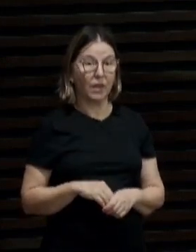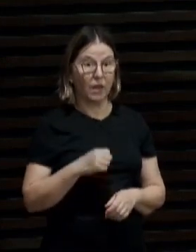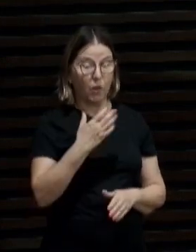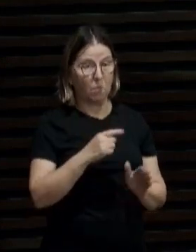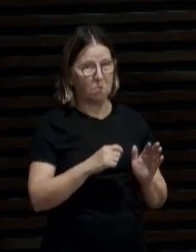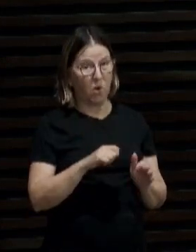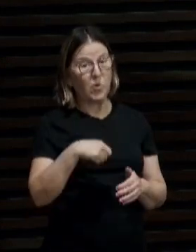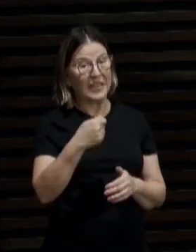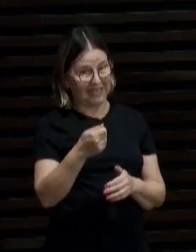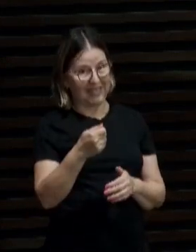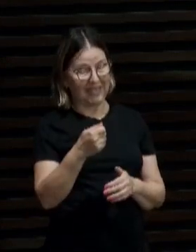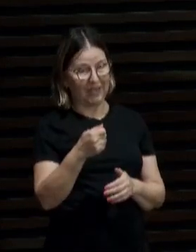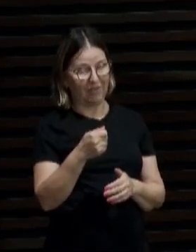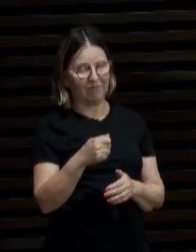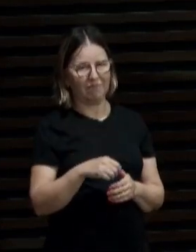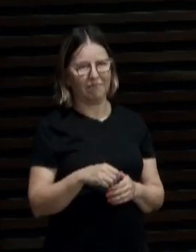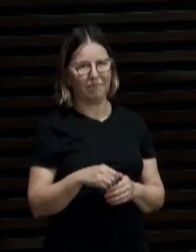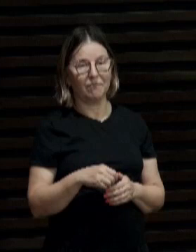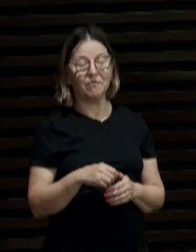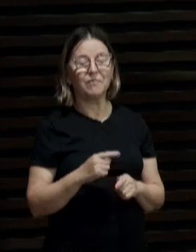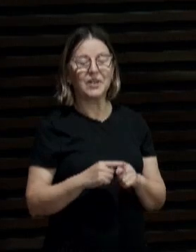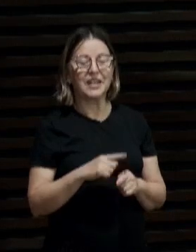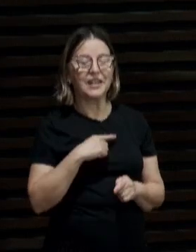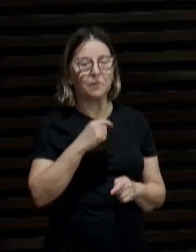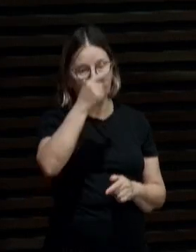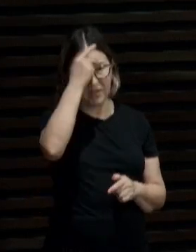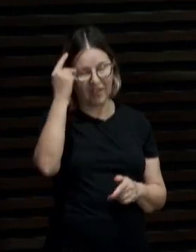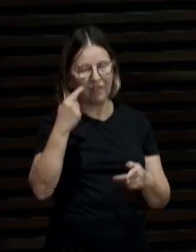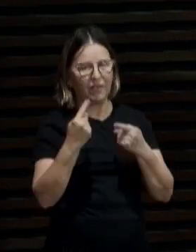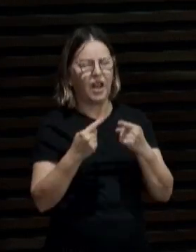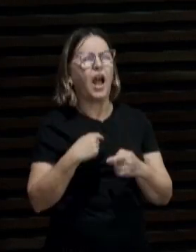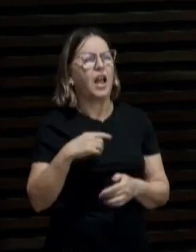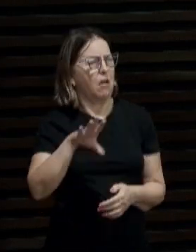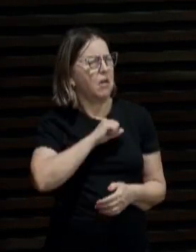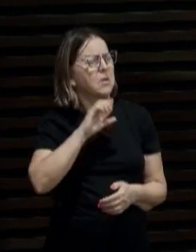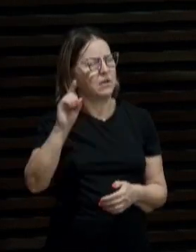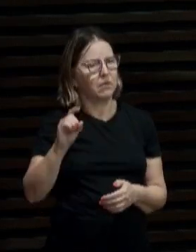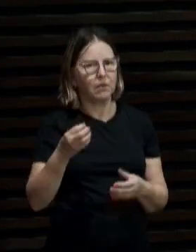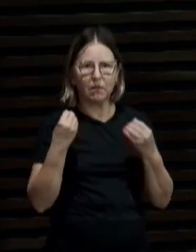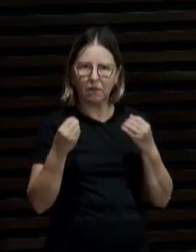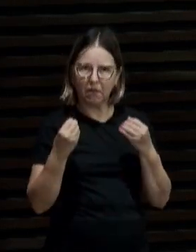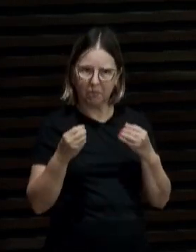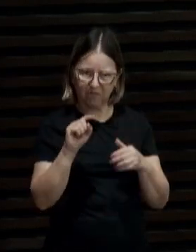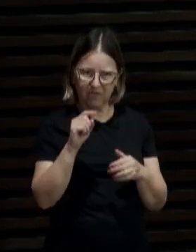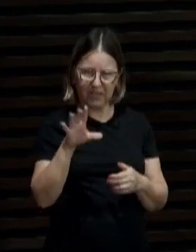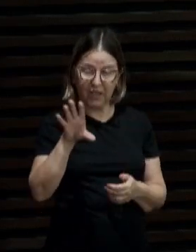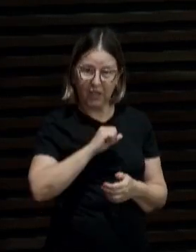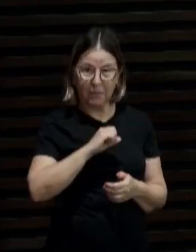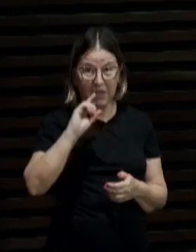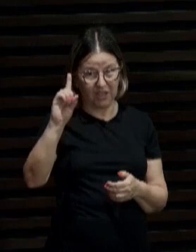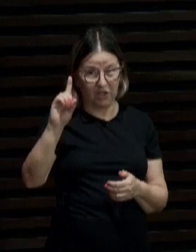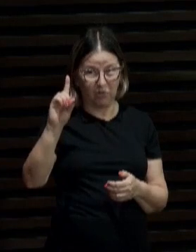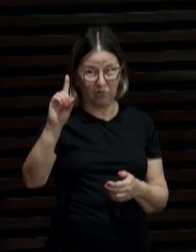diz, não, mas eu tenho amor para com Deus, né? Como é que você pode amar a Deus que não vê, se